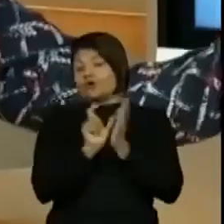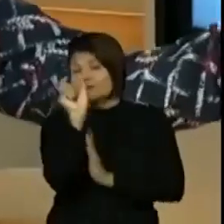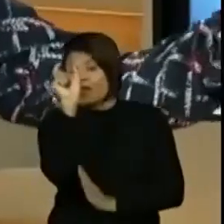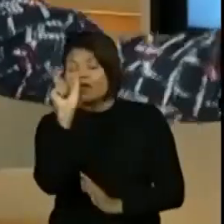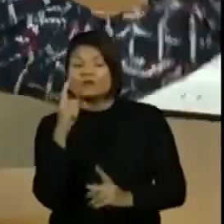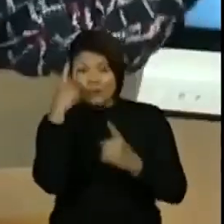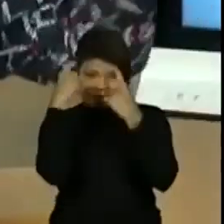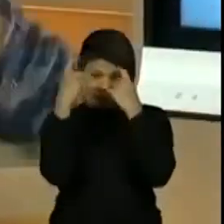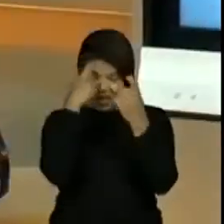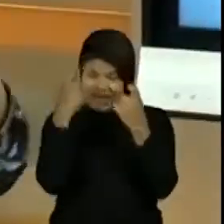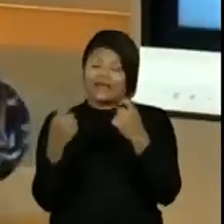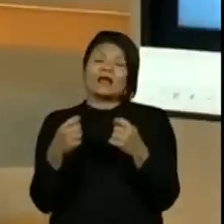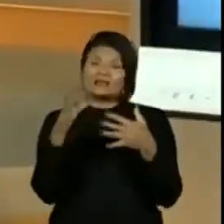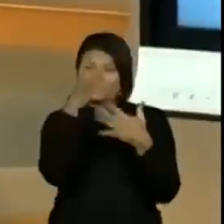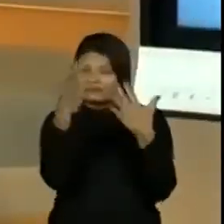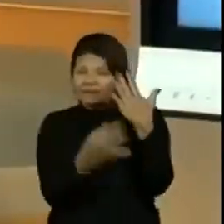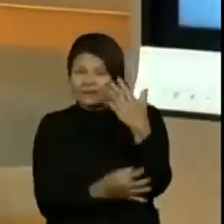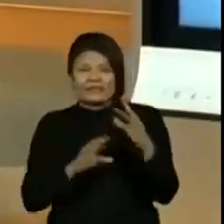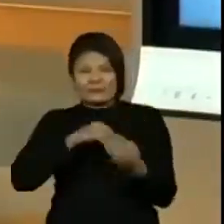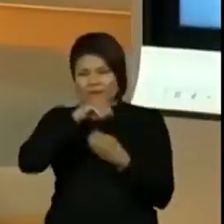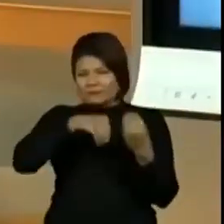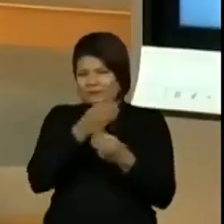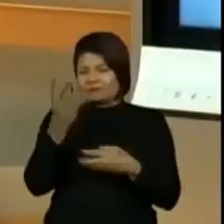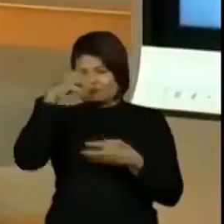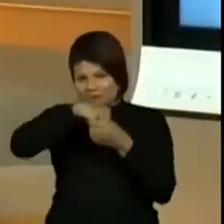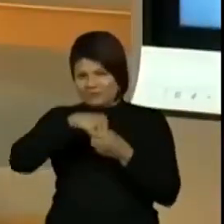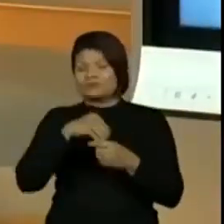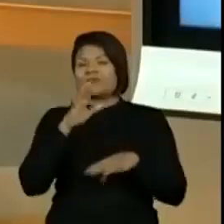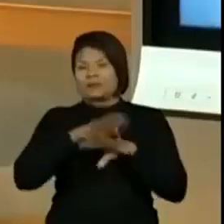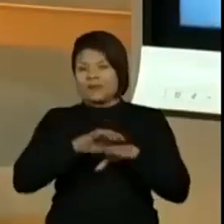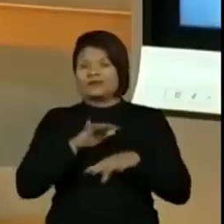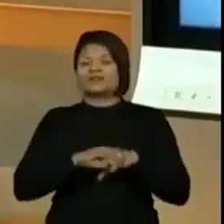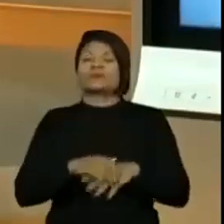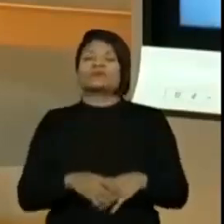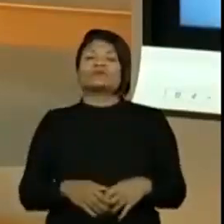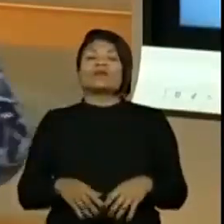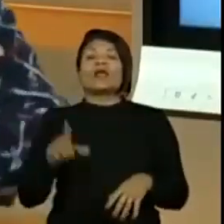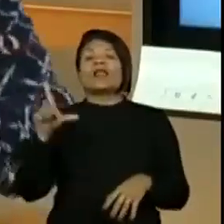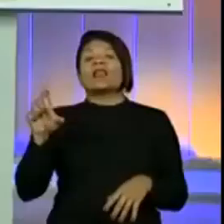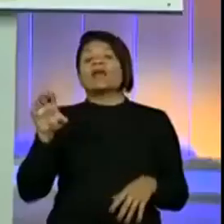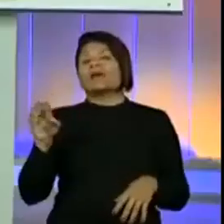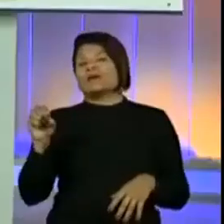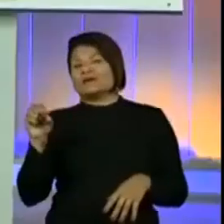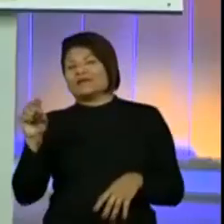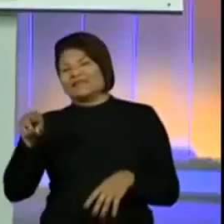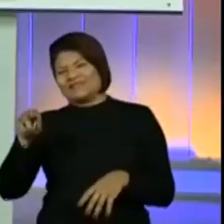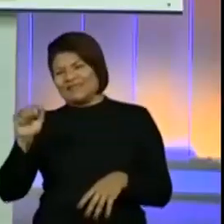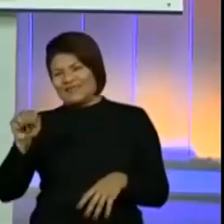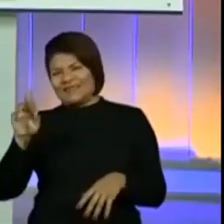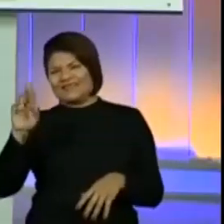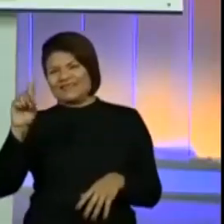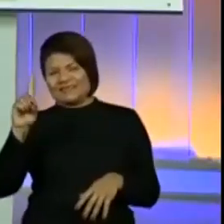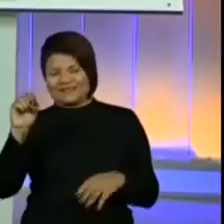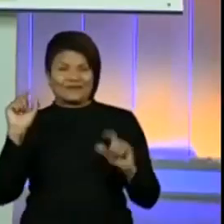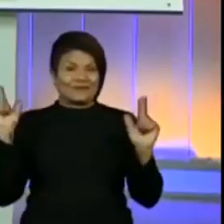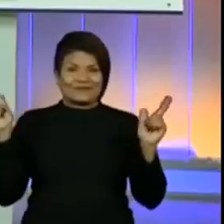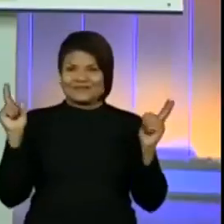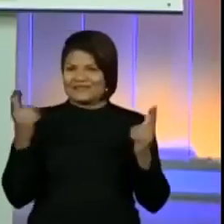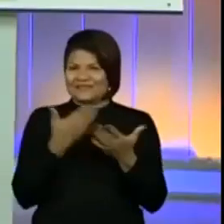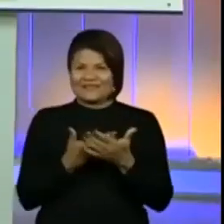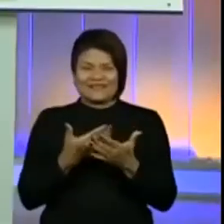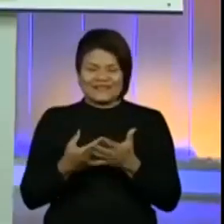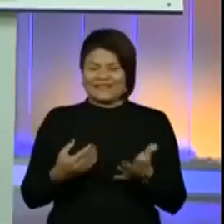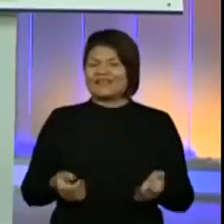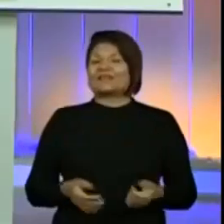de outras disciplinas para a matemática. O Leonardo está curtindo muito a aula, pessoal. Vitor